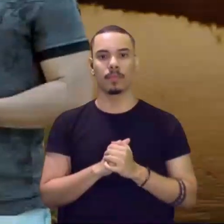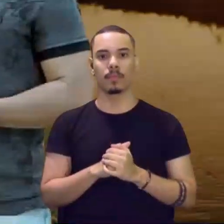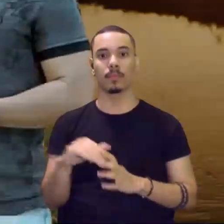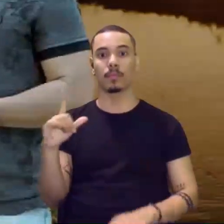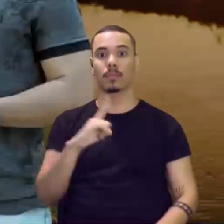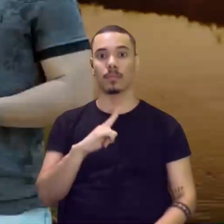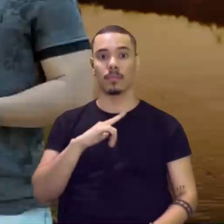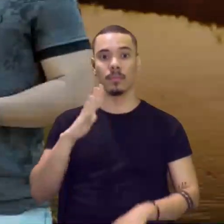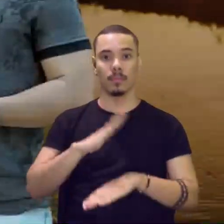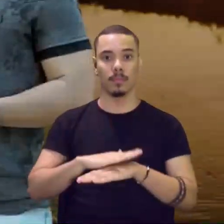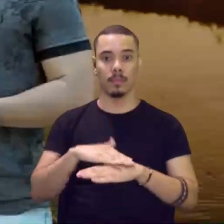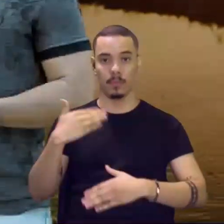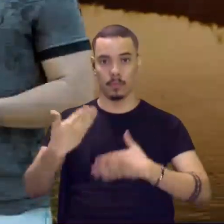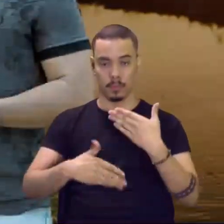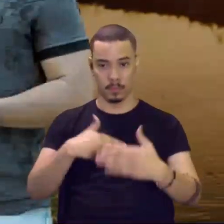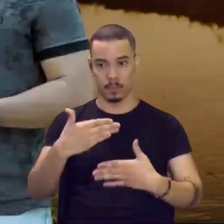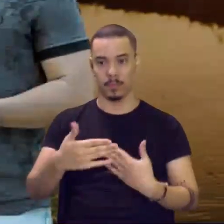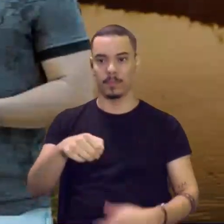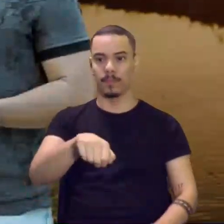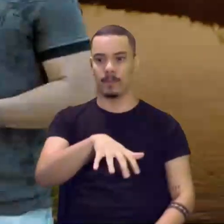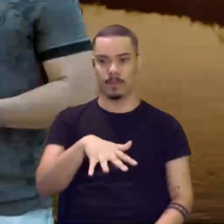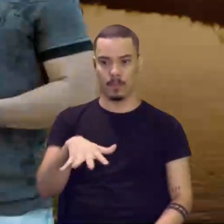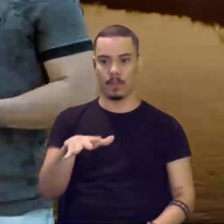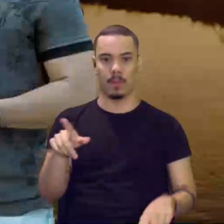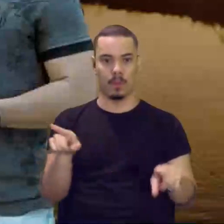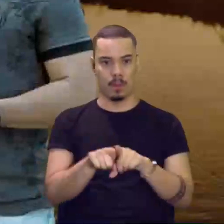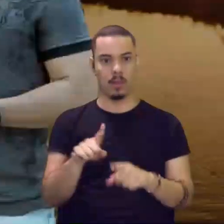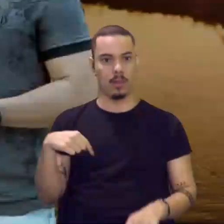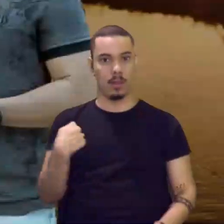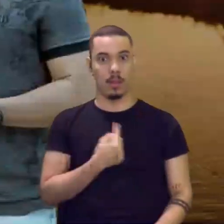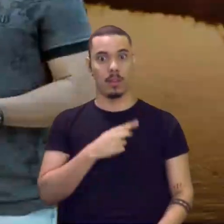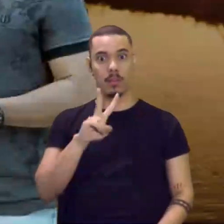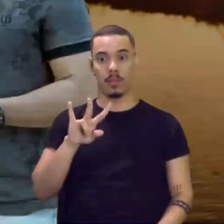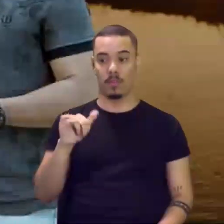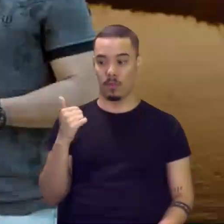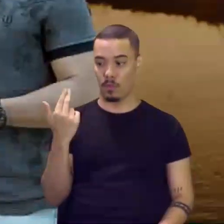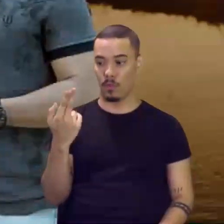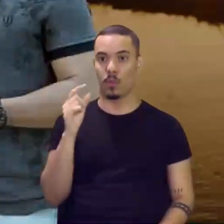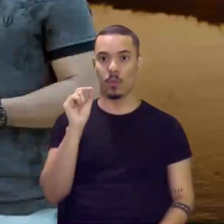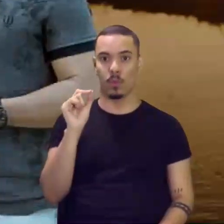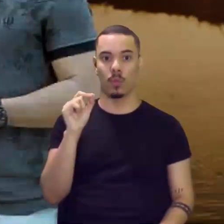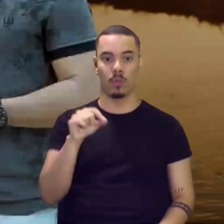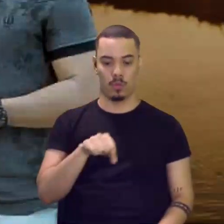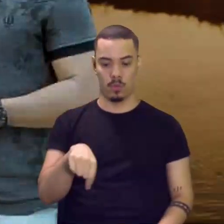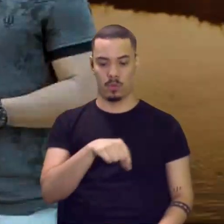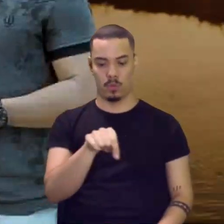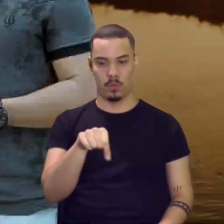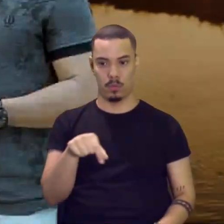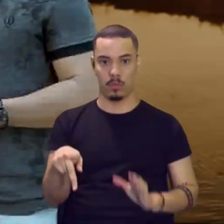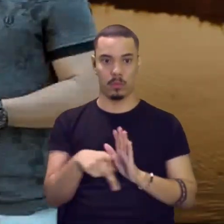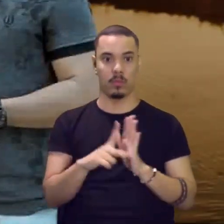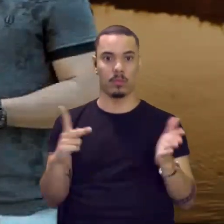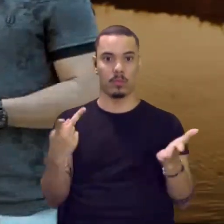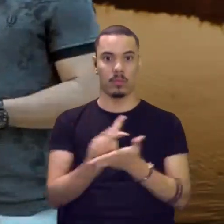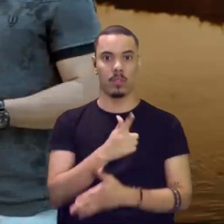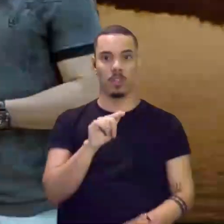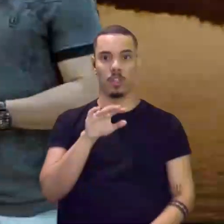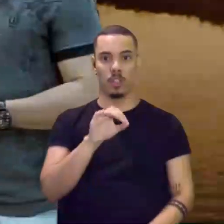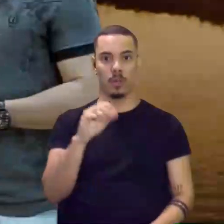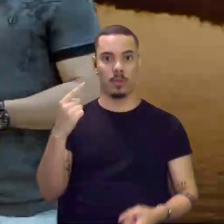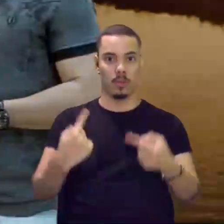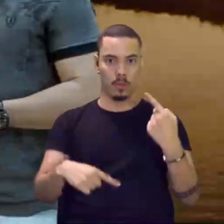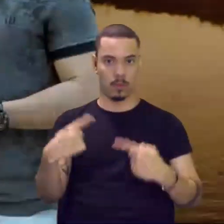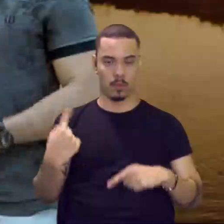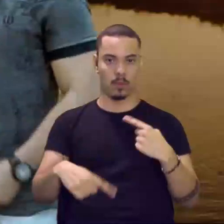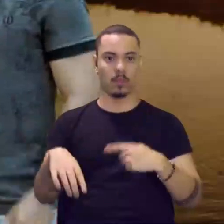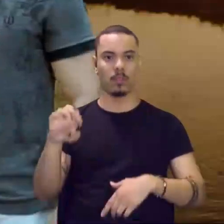do tempo e do espaço, né, Rogério, a gente vê esse jogo de xadrez acontecendo na geopolítica. Os